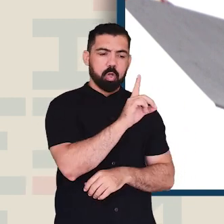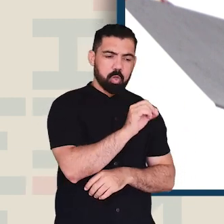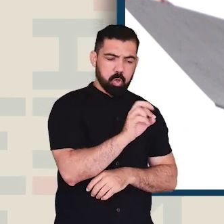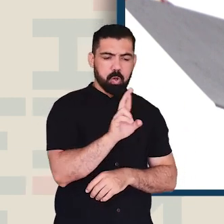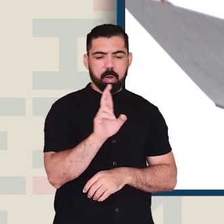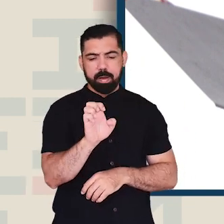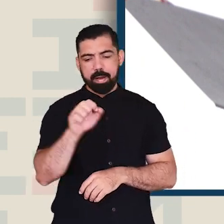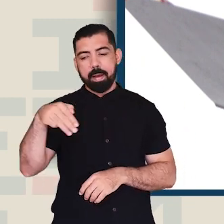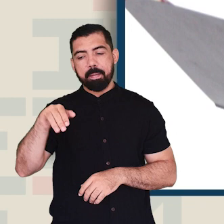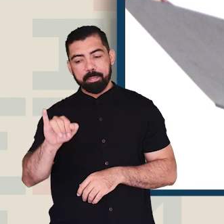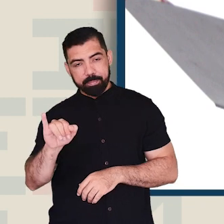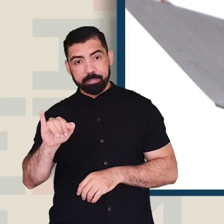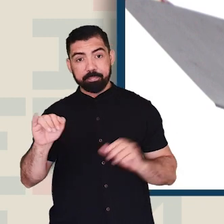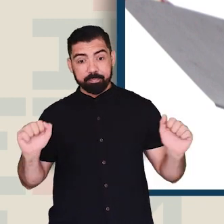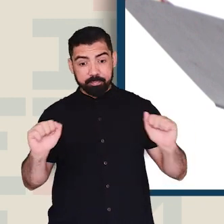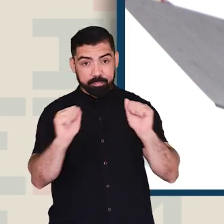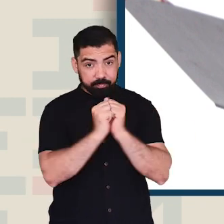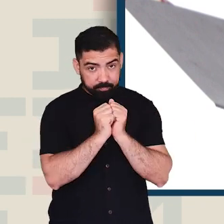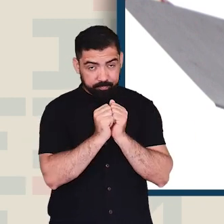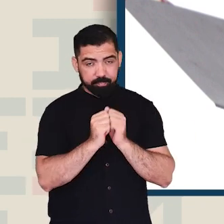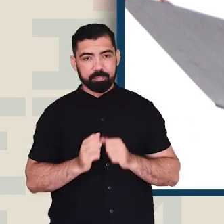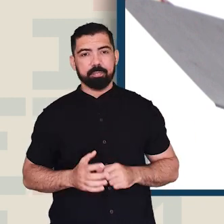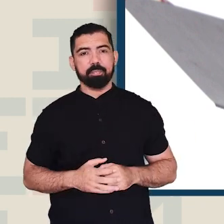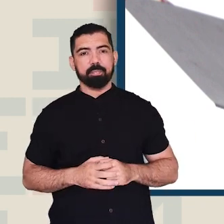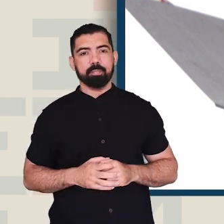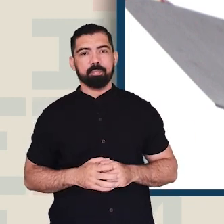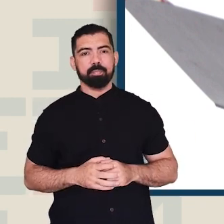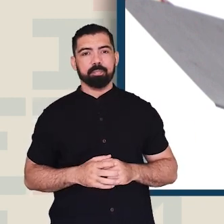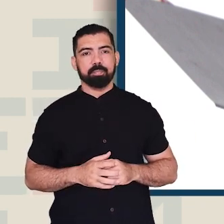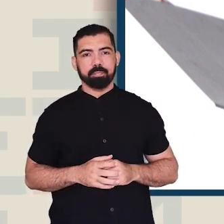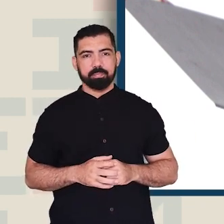mi. Então quando eu juntei a terceira nota ficou,